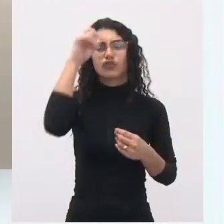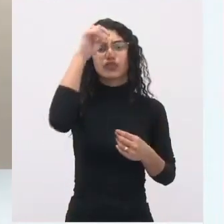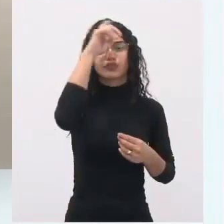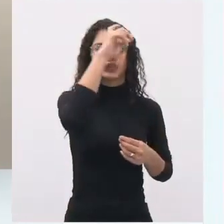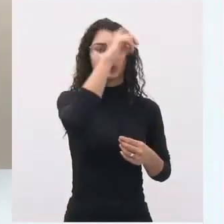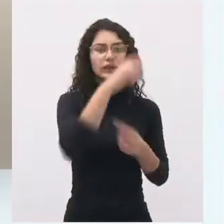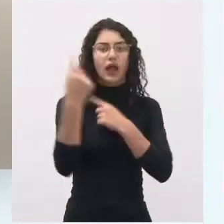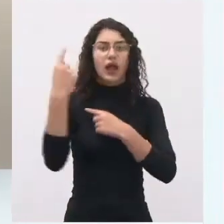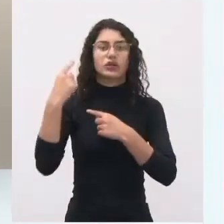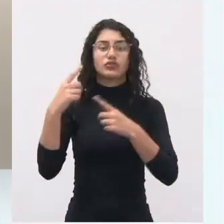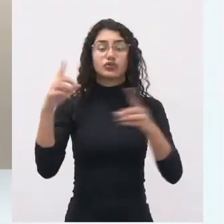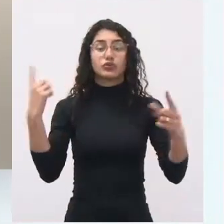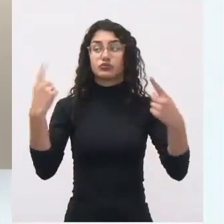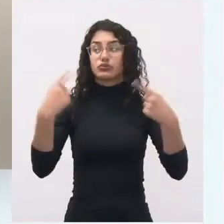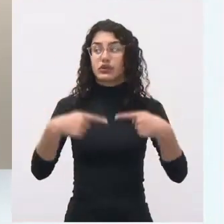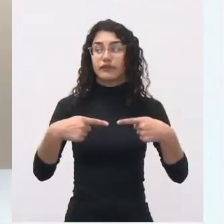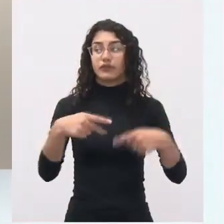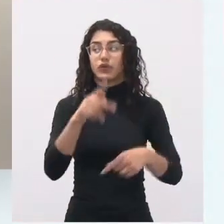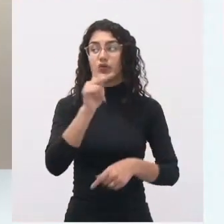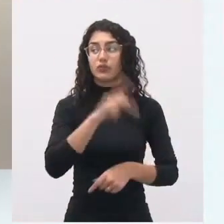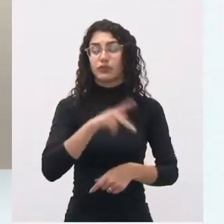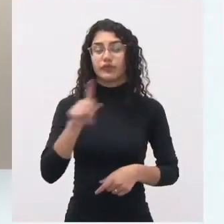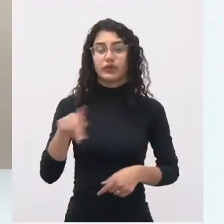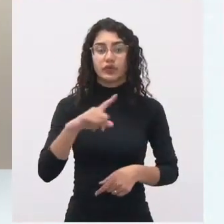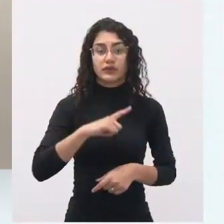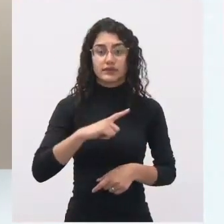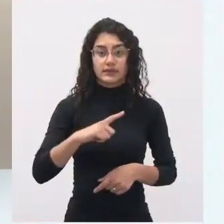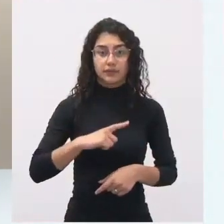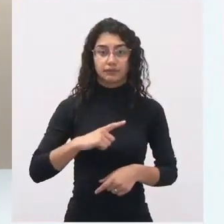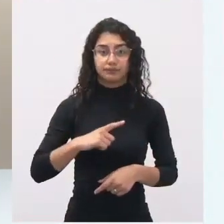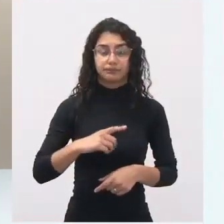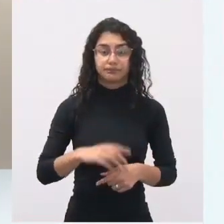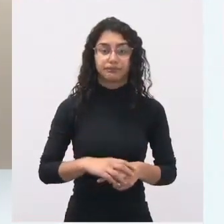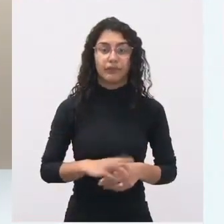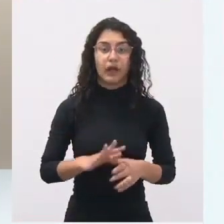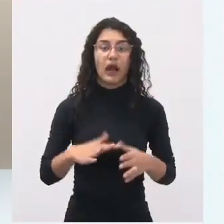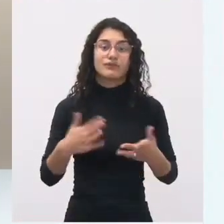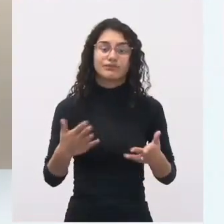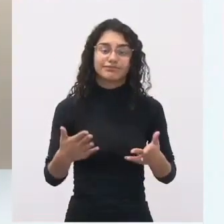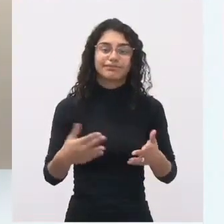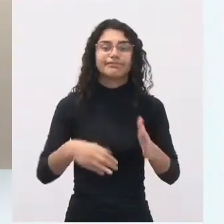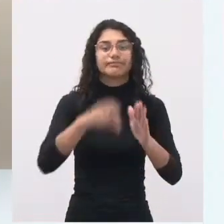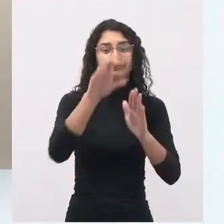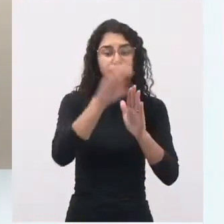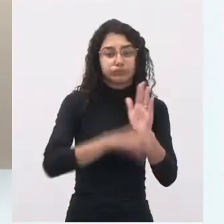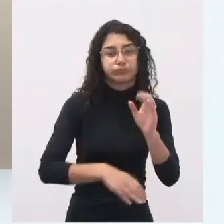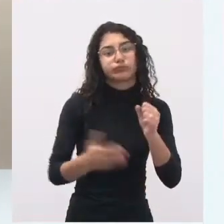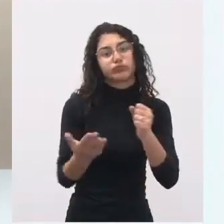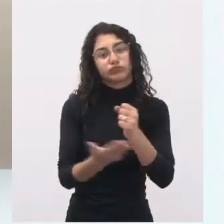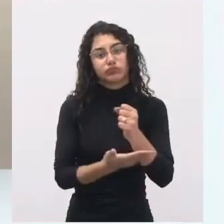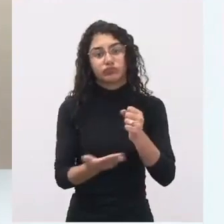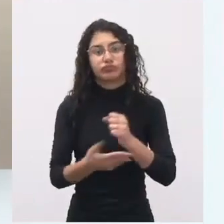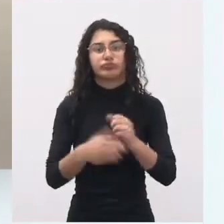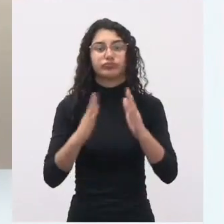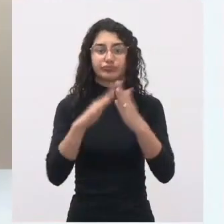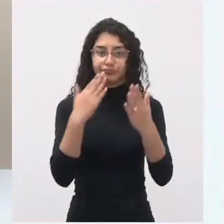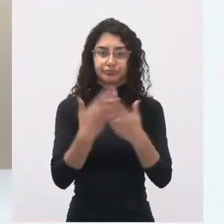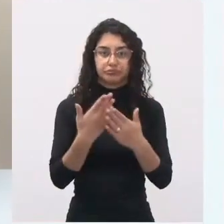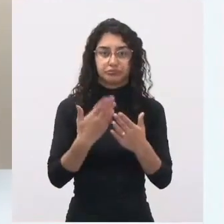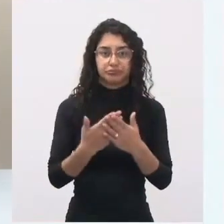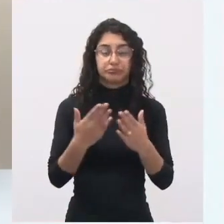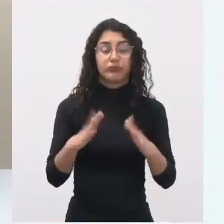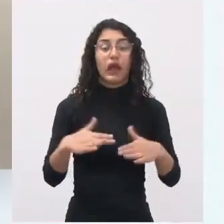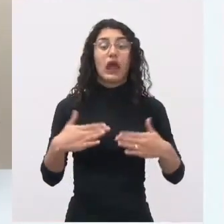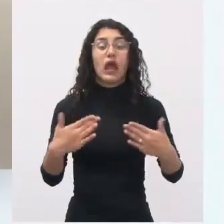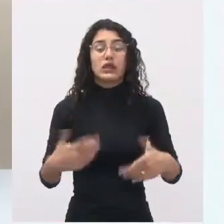os desafios que os professores vivenciam ao tentar levar a base e os novos currículos para a sala de aula. Então, nós começamos a trabalhar